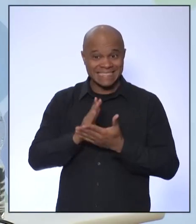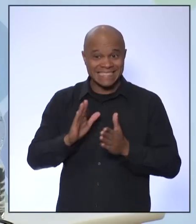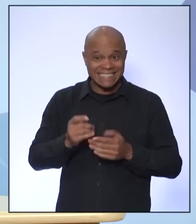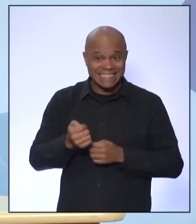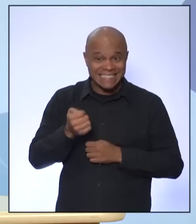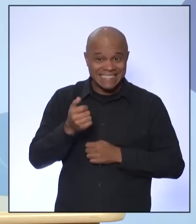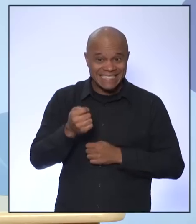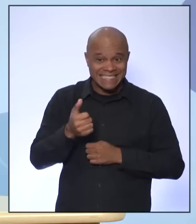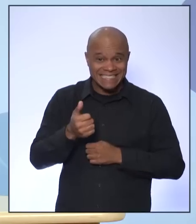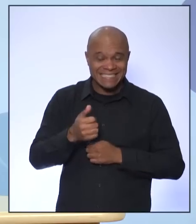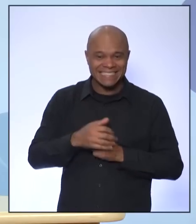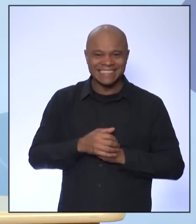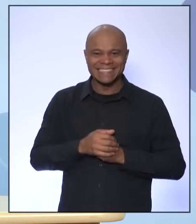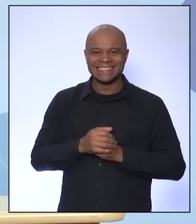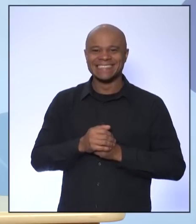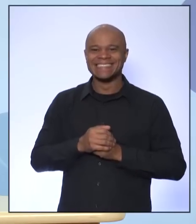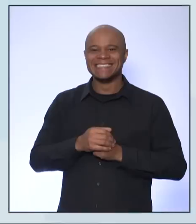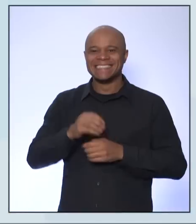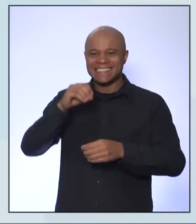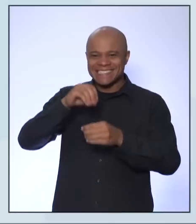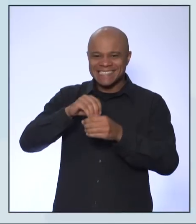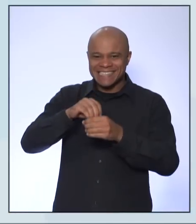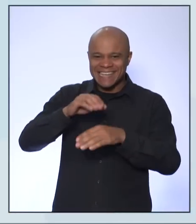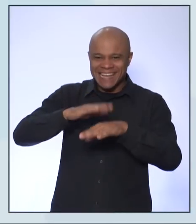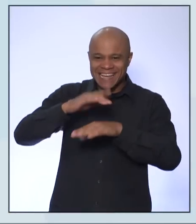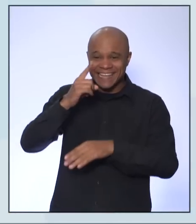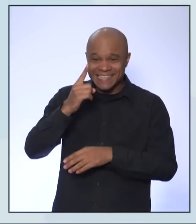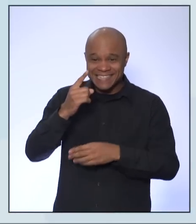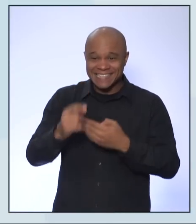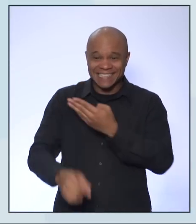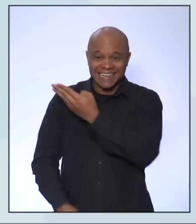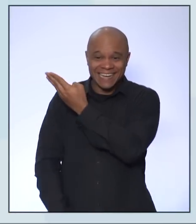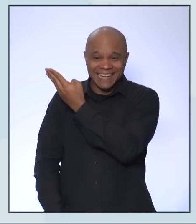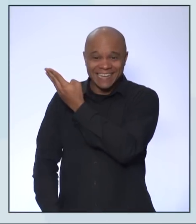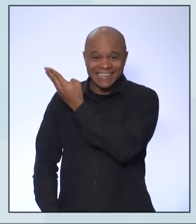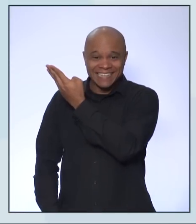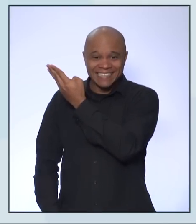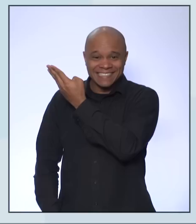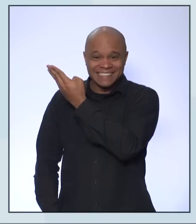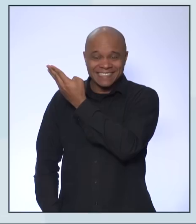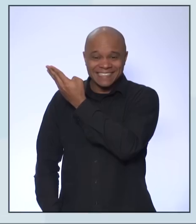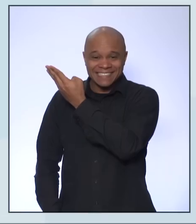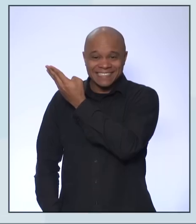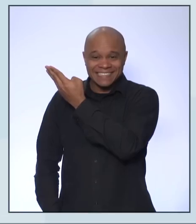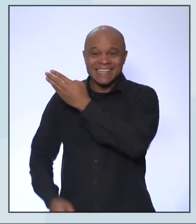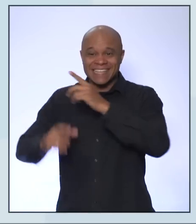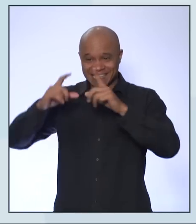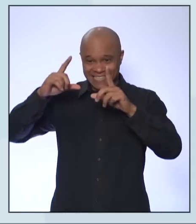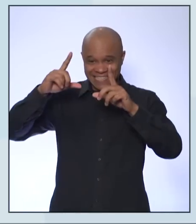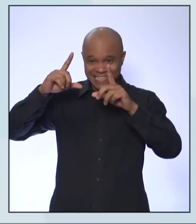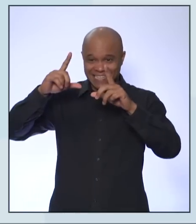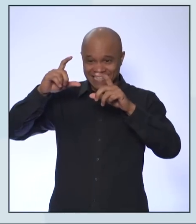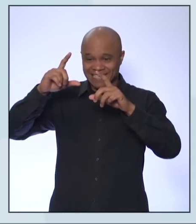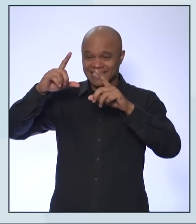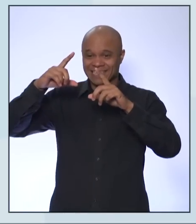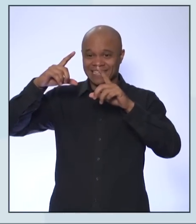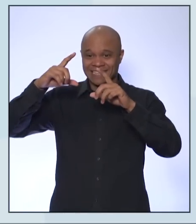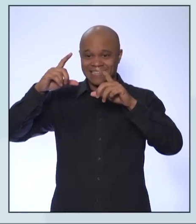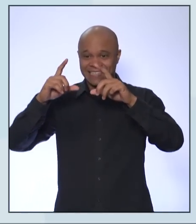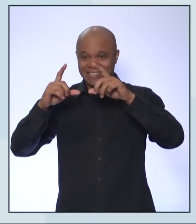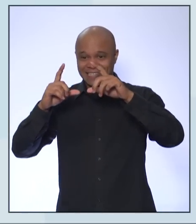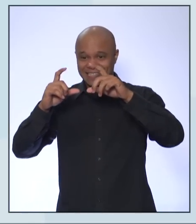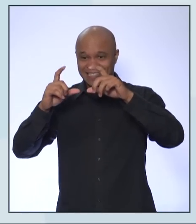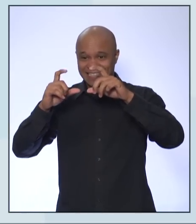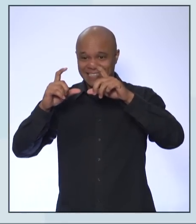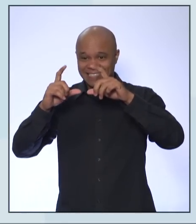ó. Vou só colocar mais uma tela Deixa aqui. naquela tela anterior para eles tirarem, acessarem o QR Code, Isso. porque eu